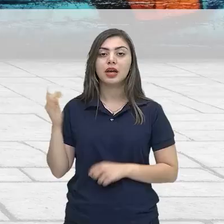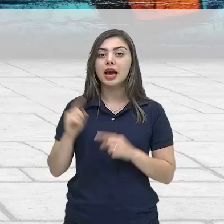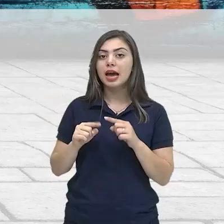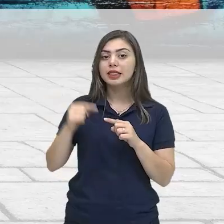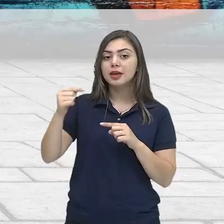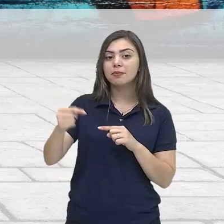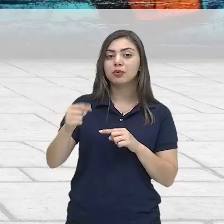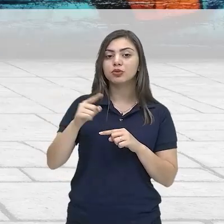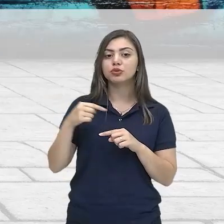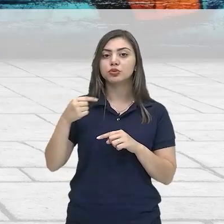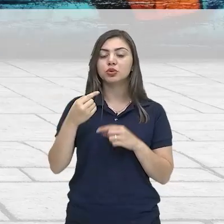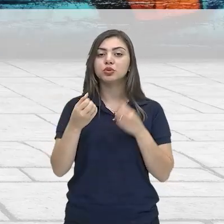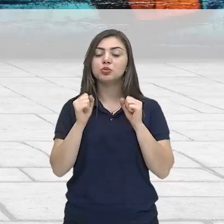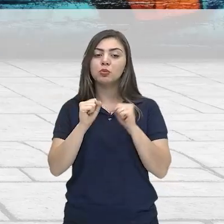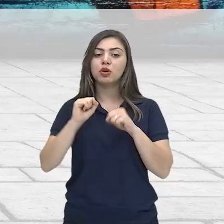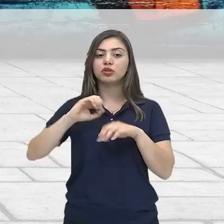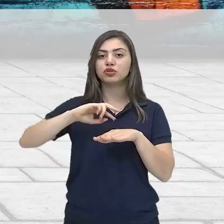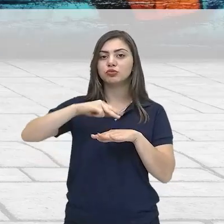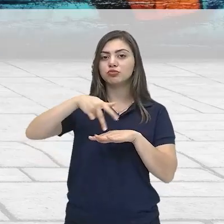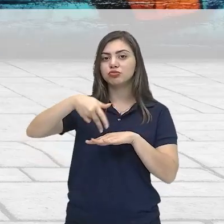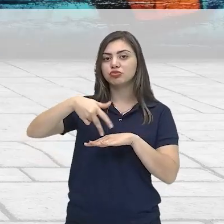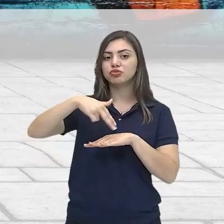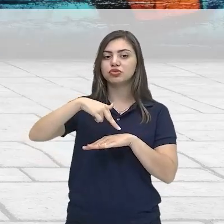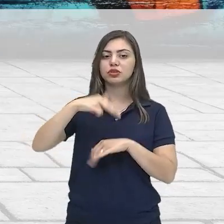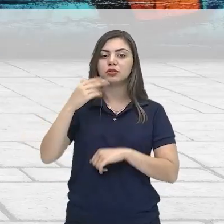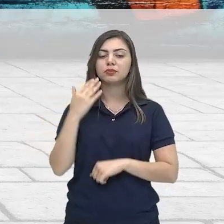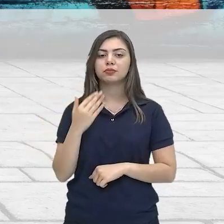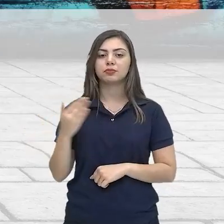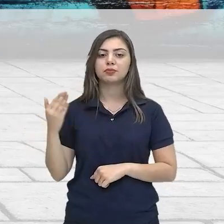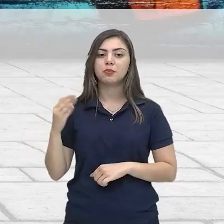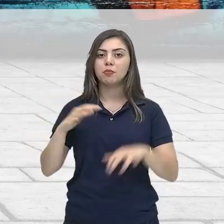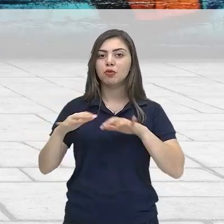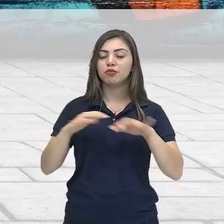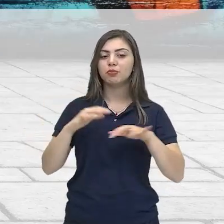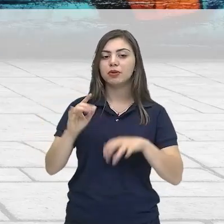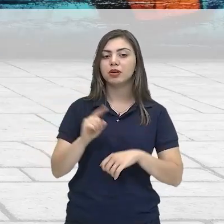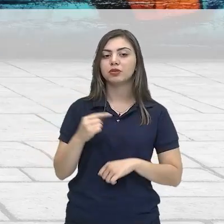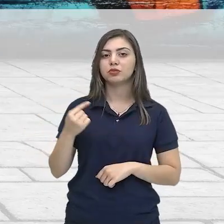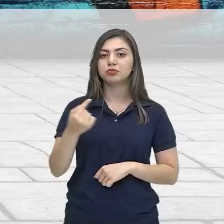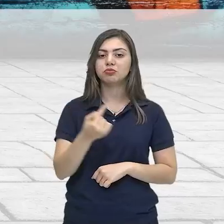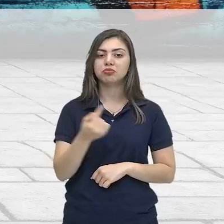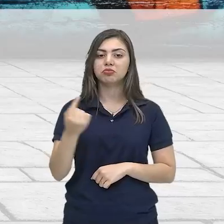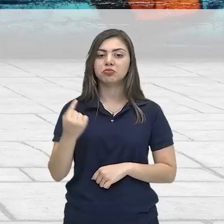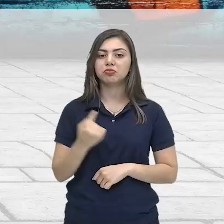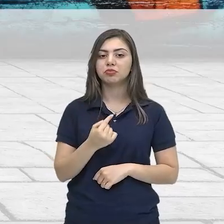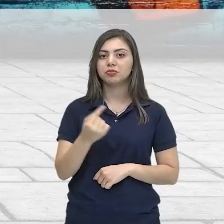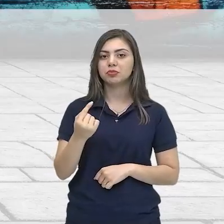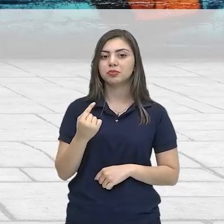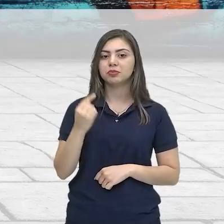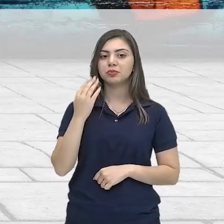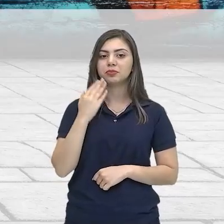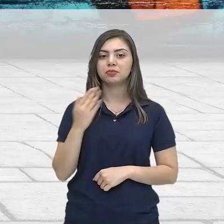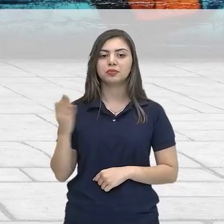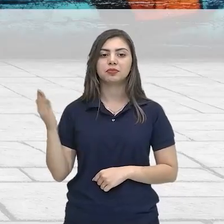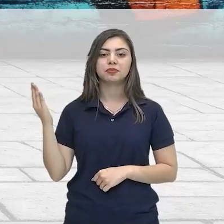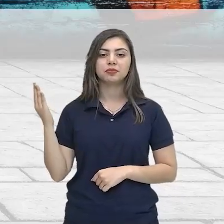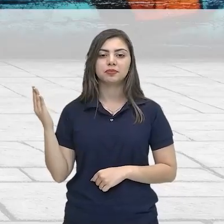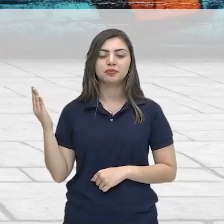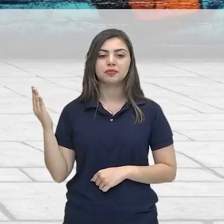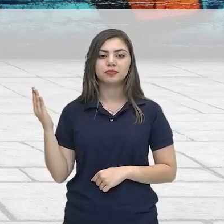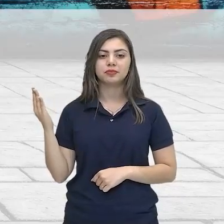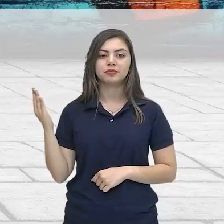esquerdo ou direito. É com vocês, tá bom? E 7, girei, e girei. Pá, e volta.